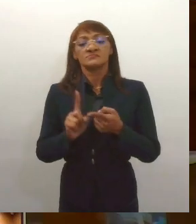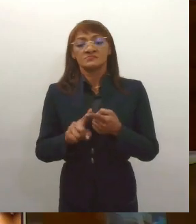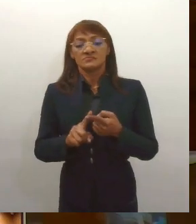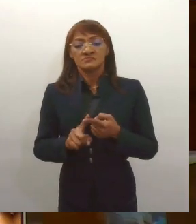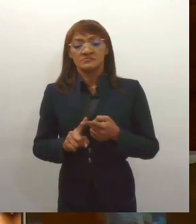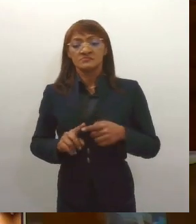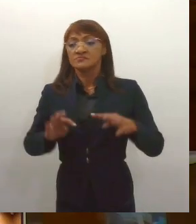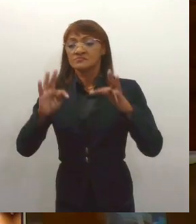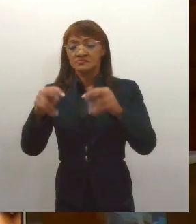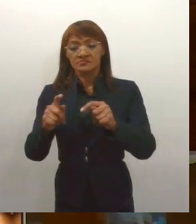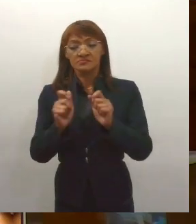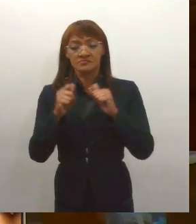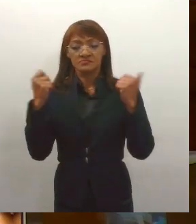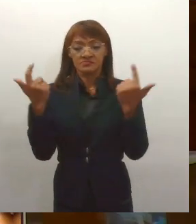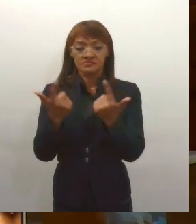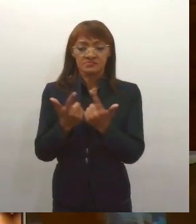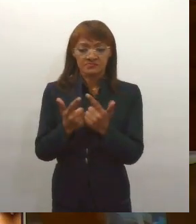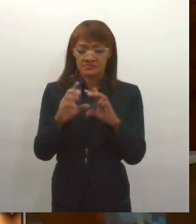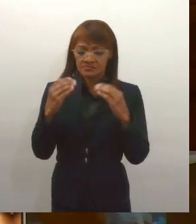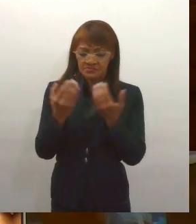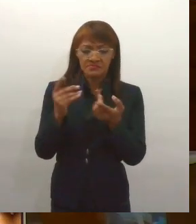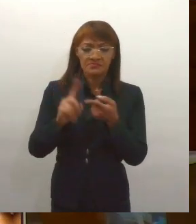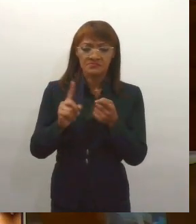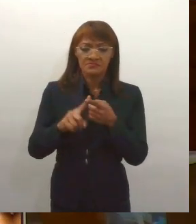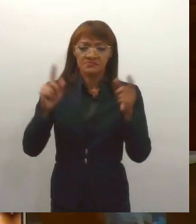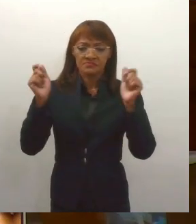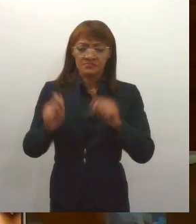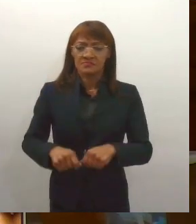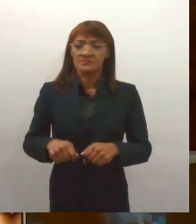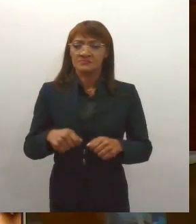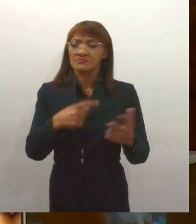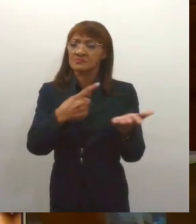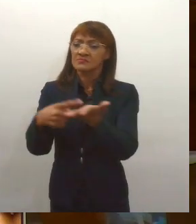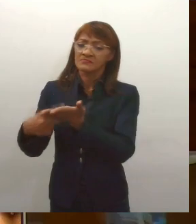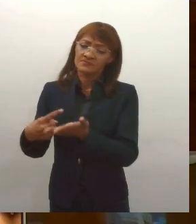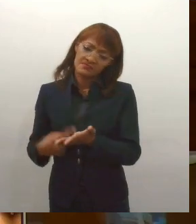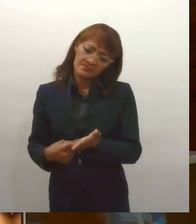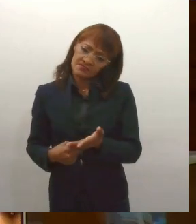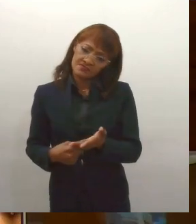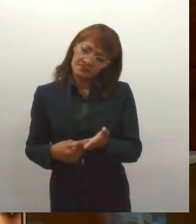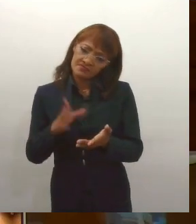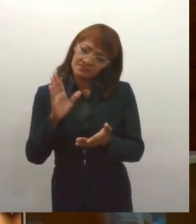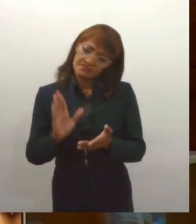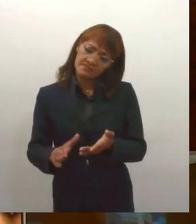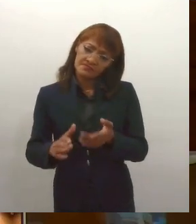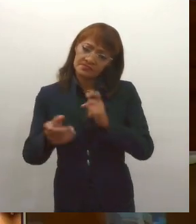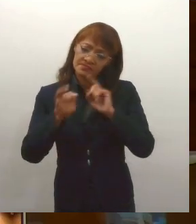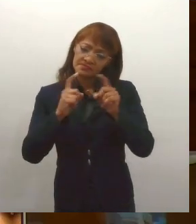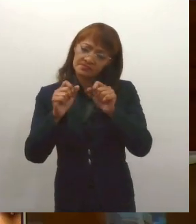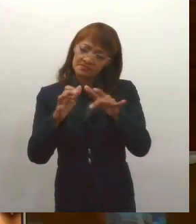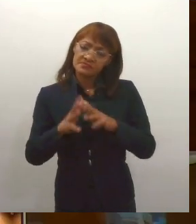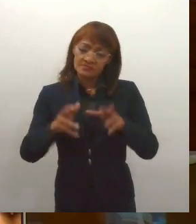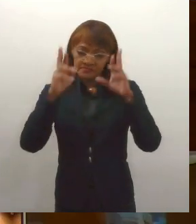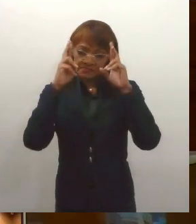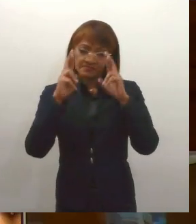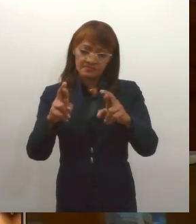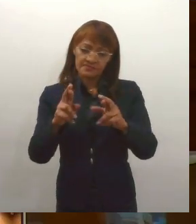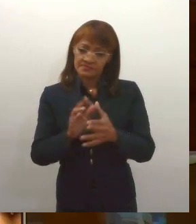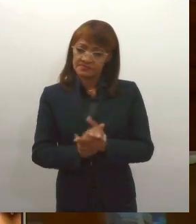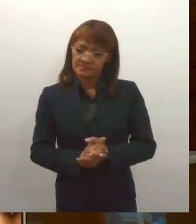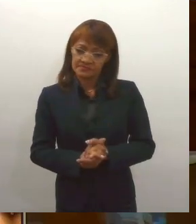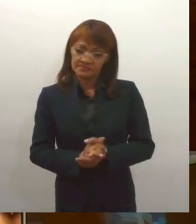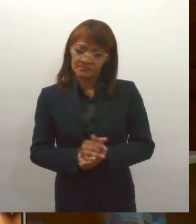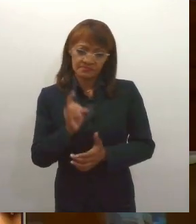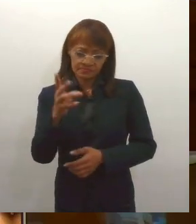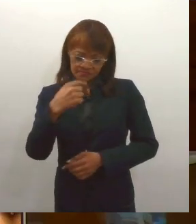encontros como esse né sobre a questão do respeito à diversidade eu não digo isso só porque eu sou uma pessoa at não mas a gente